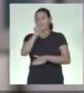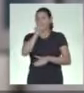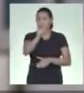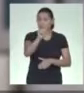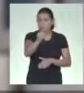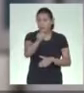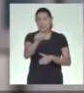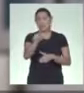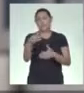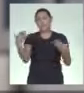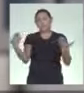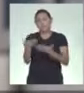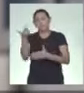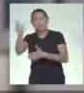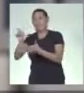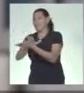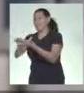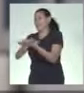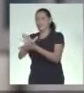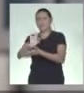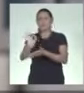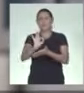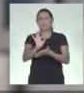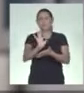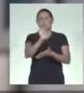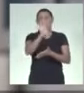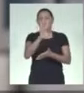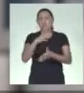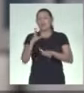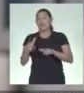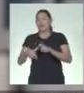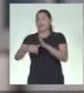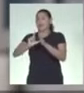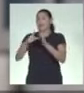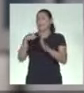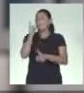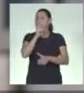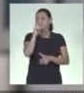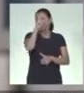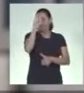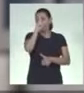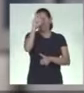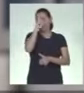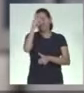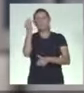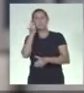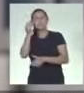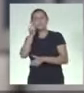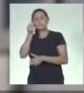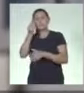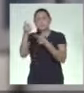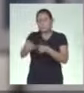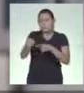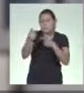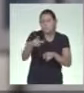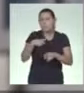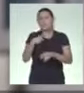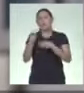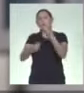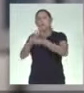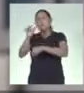campanha é com você, eleitor, e com mais ninguém. Não adianta eles ficarem inventando mentiras e tentando